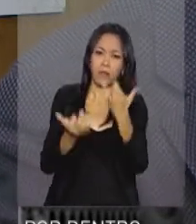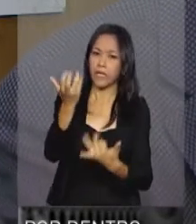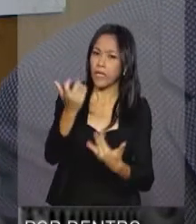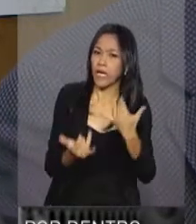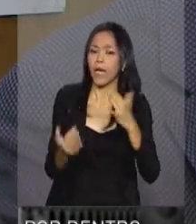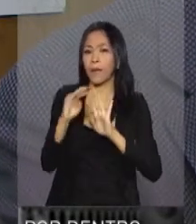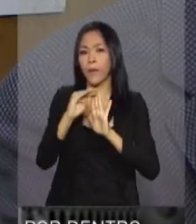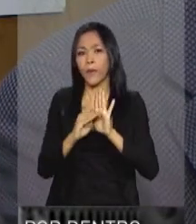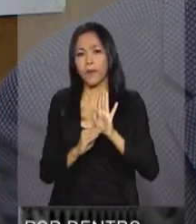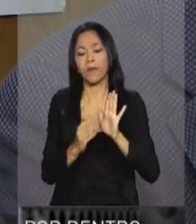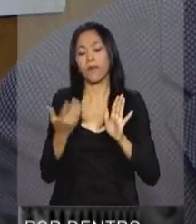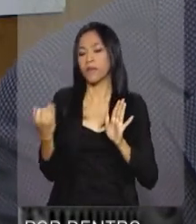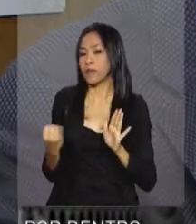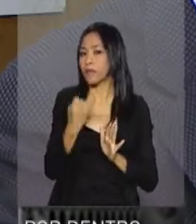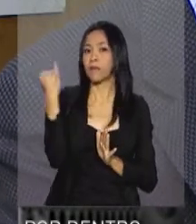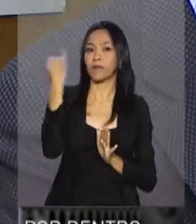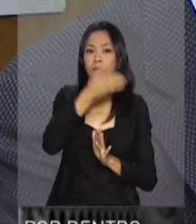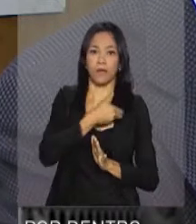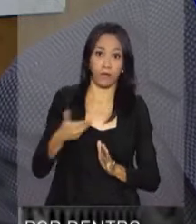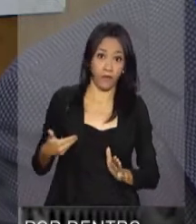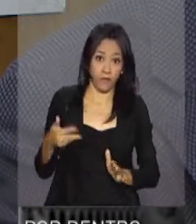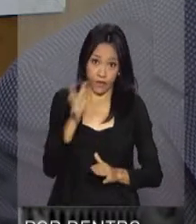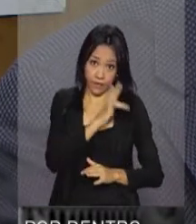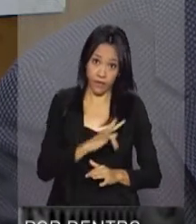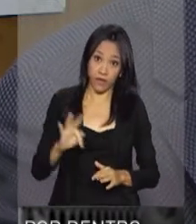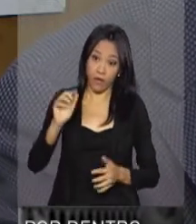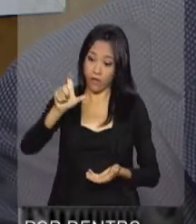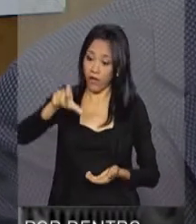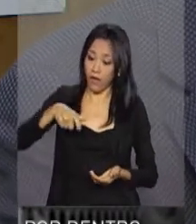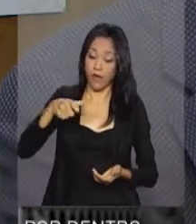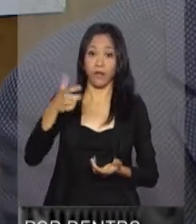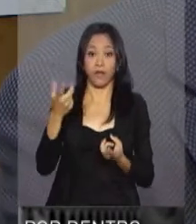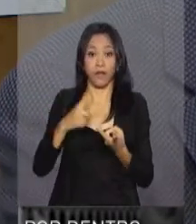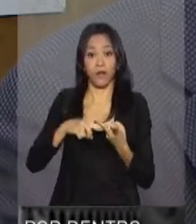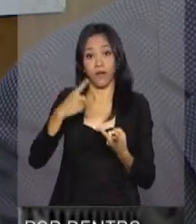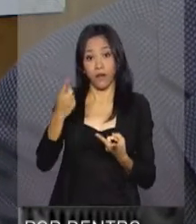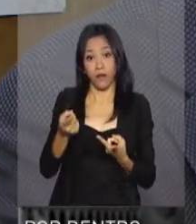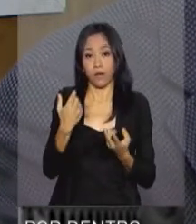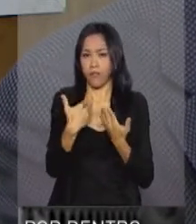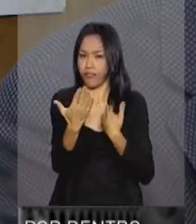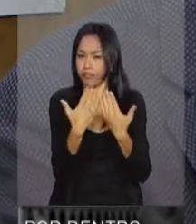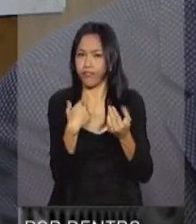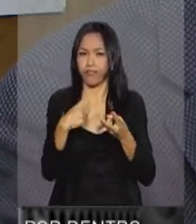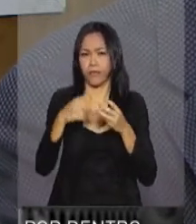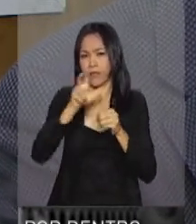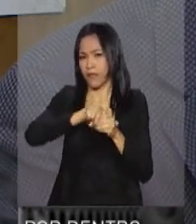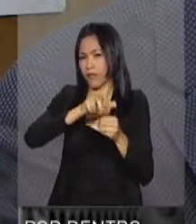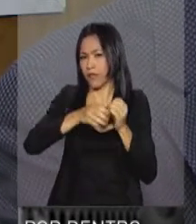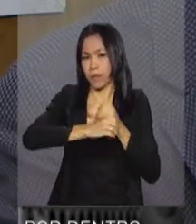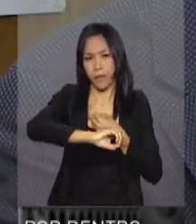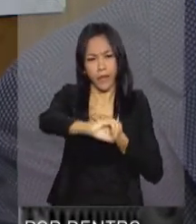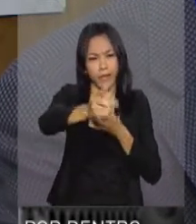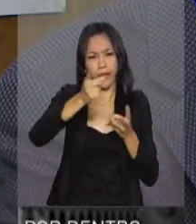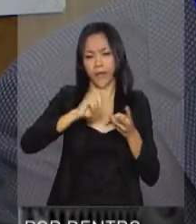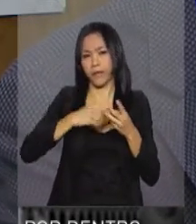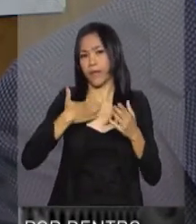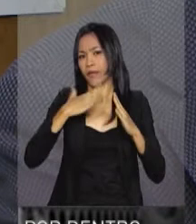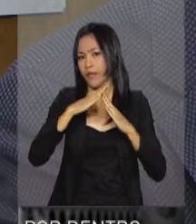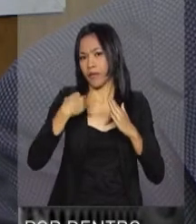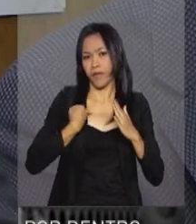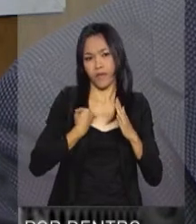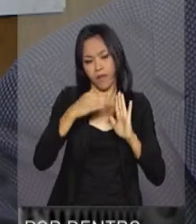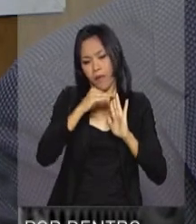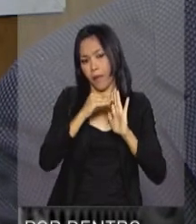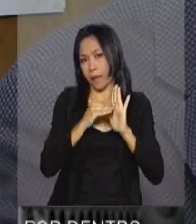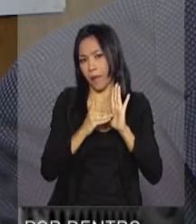importantíssimos do governo federal como o cartão reformou avançar mobilidade saneamento minha casa minha vida para que a população tenha